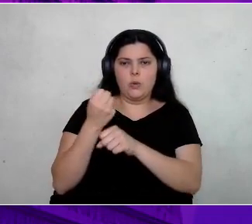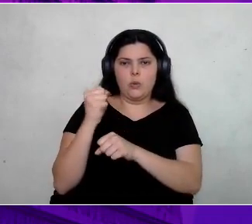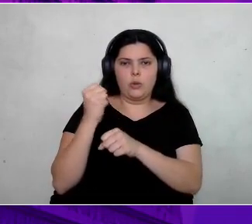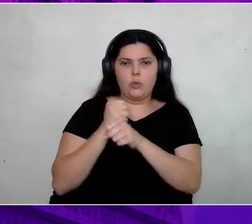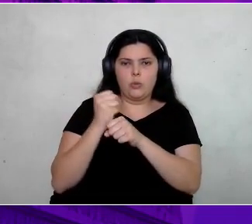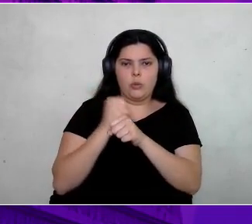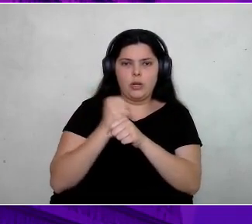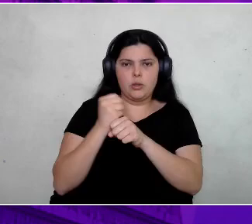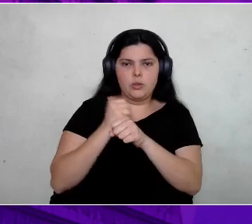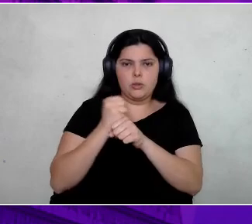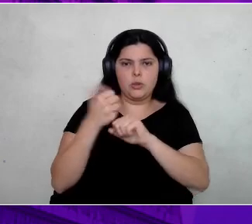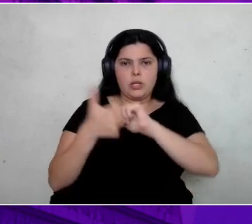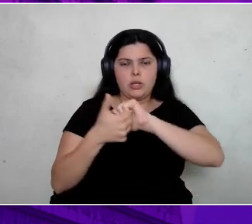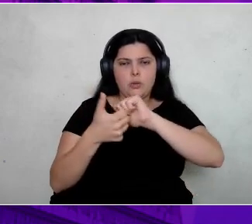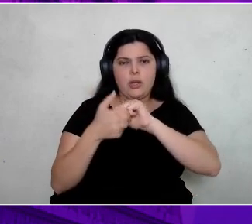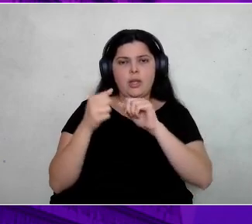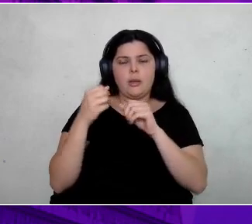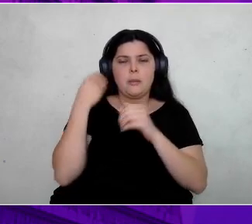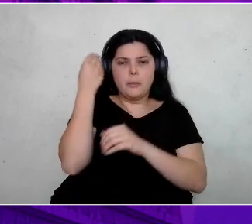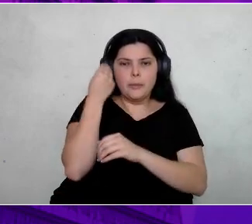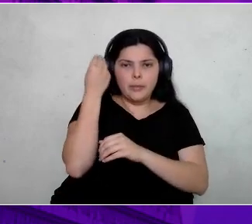Architect.